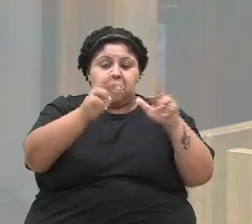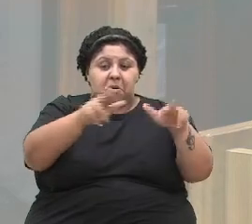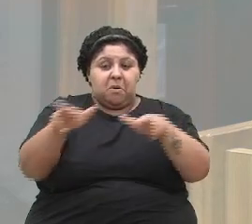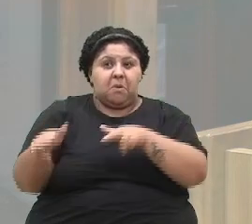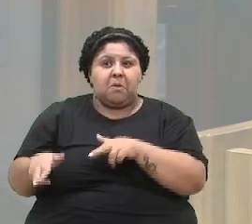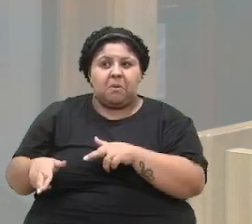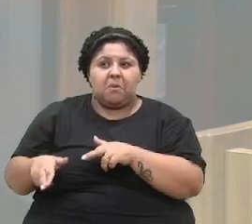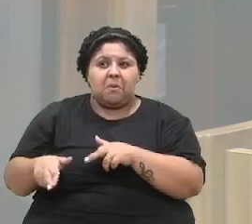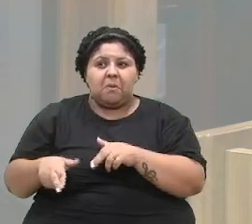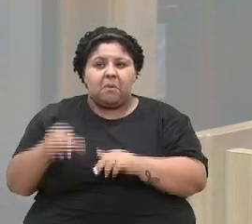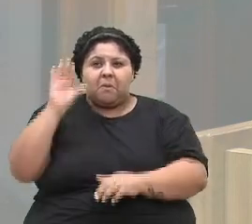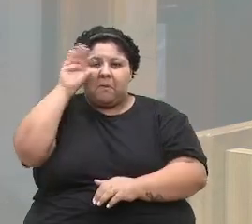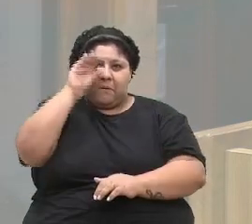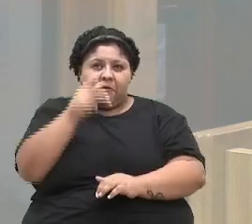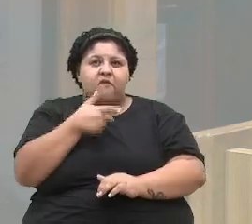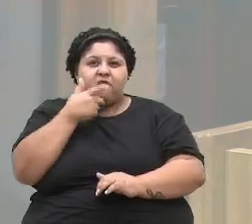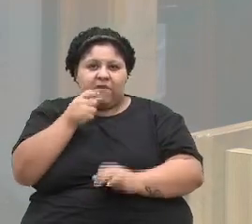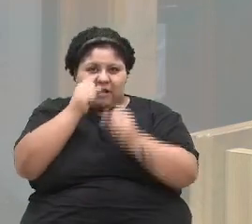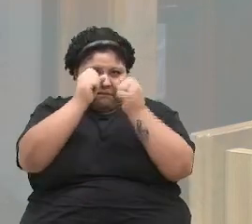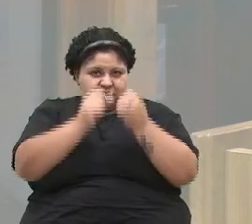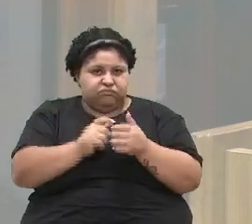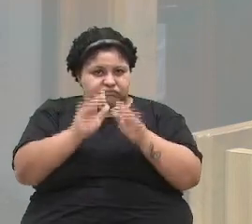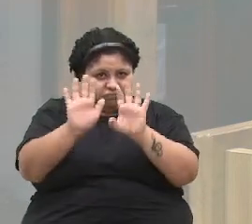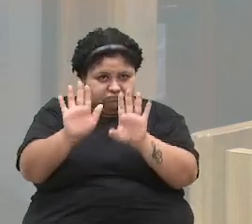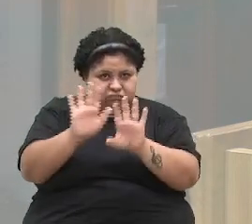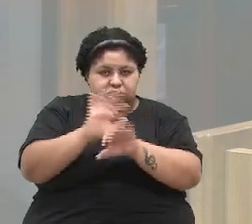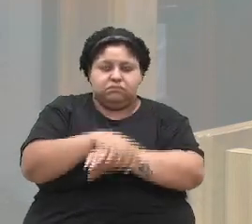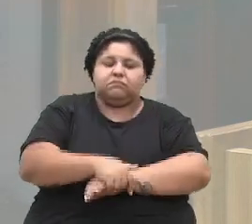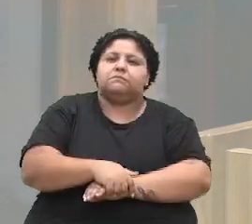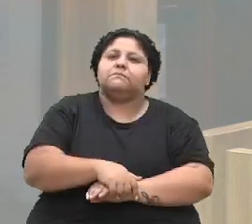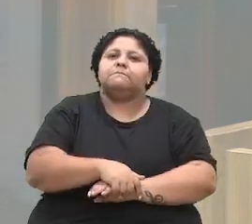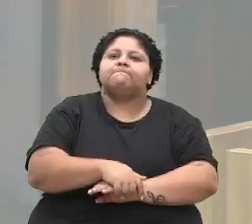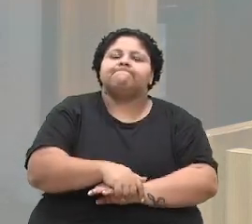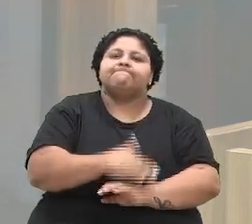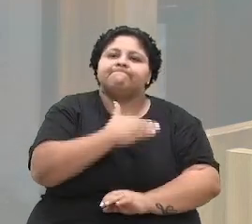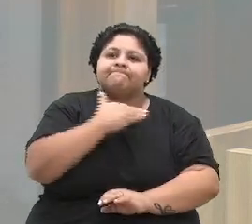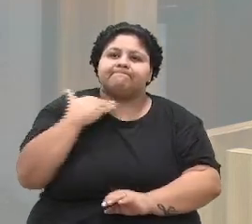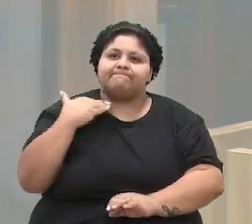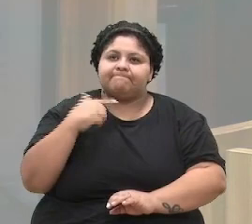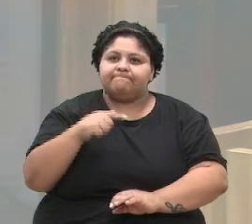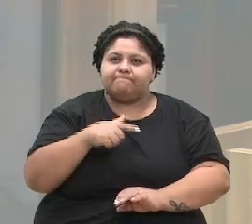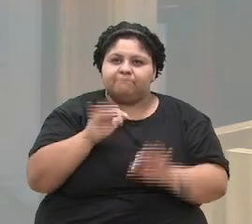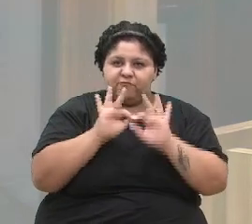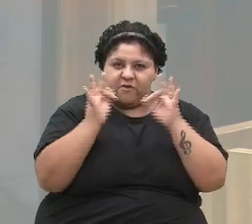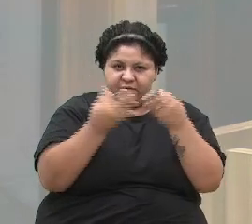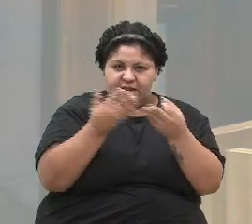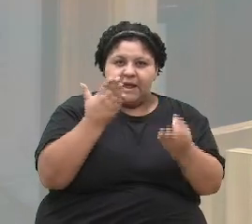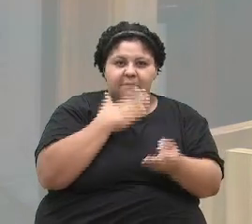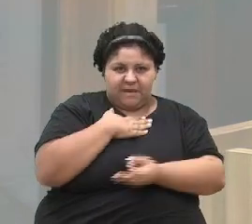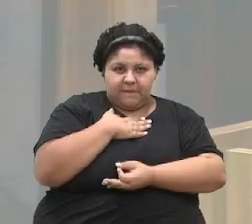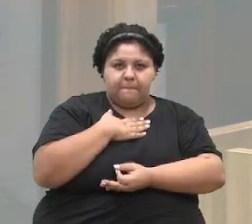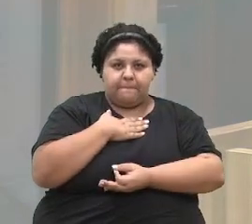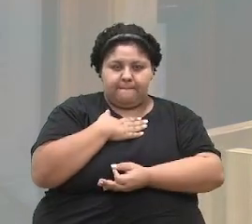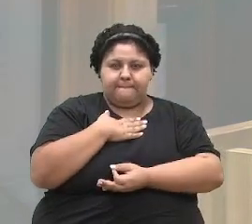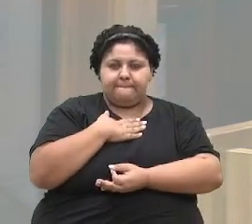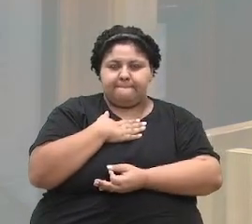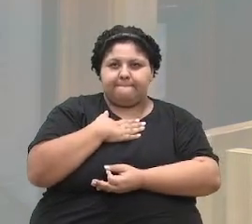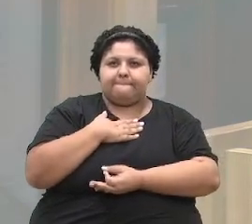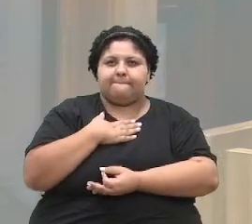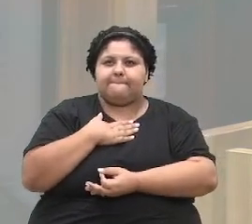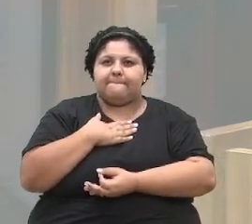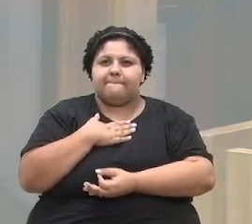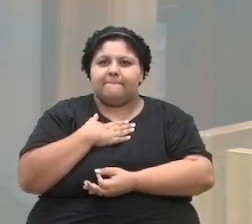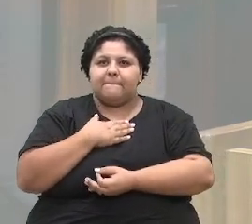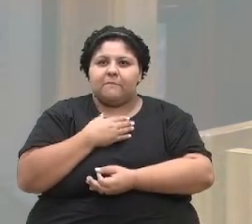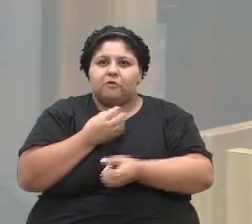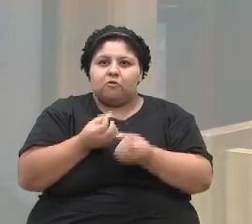mais curioso, eu vou contar um fato, tá? Faleceu uma tia minha, tá? E foi